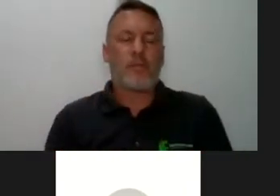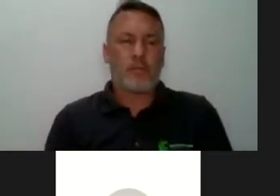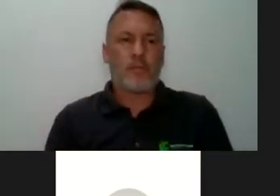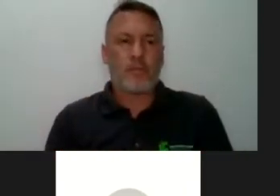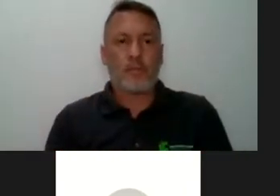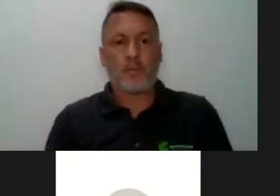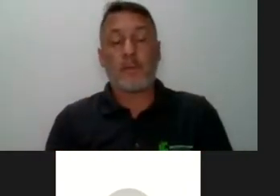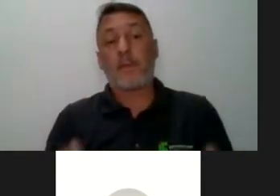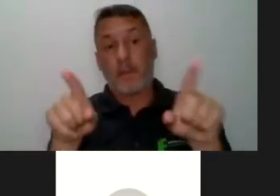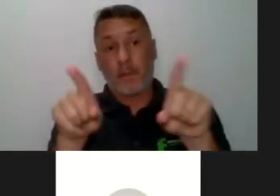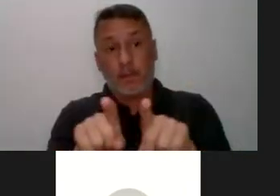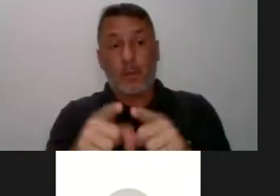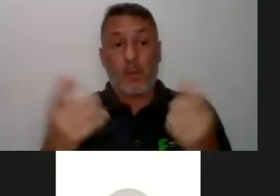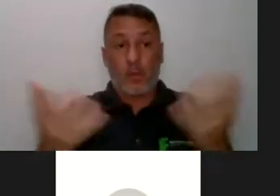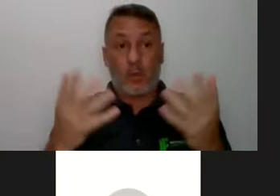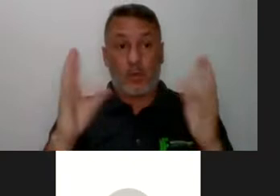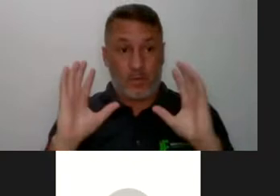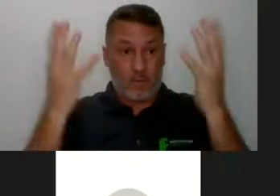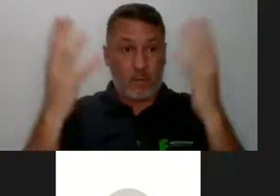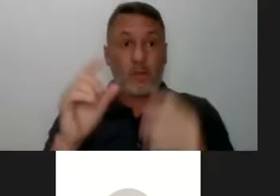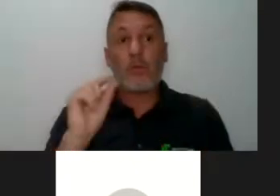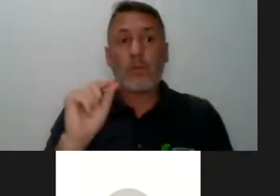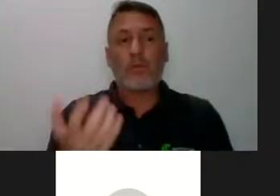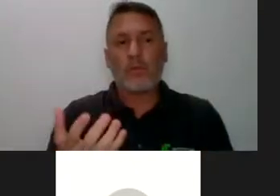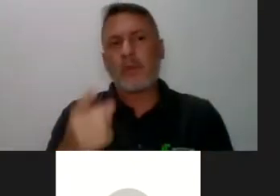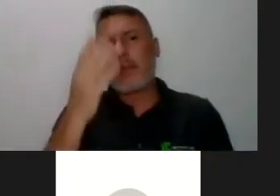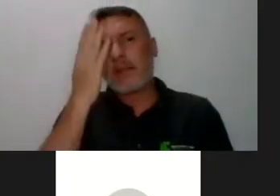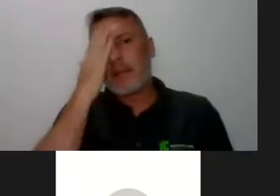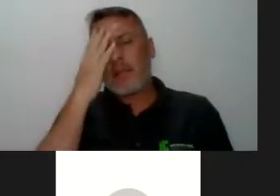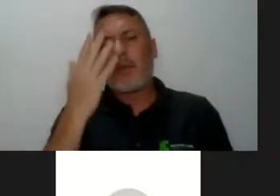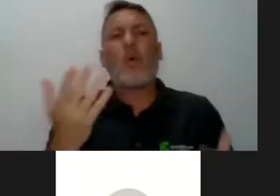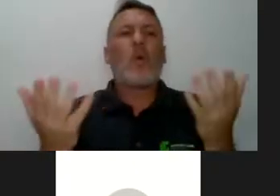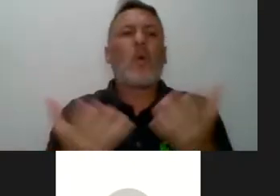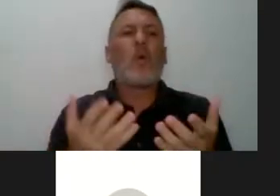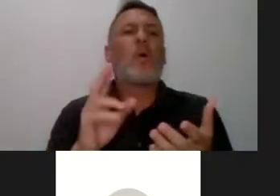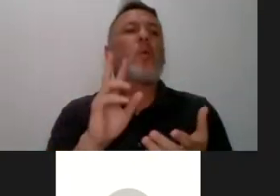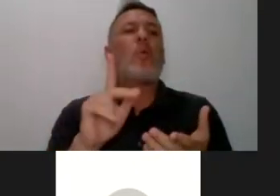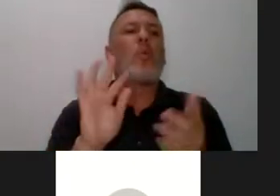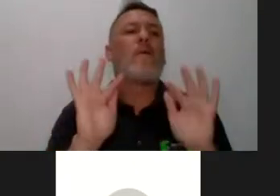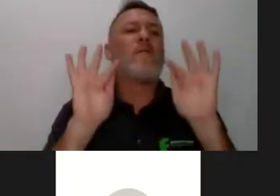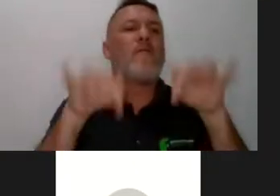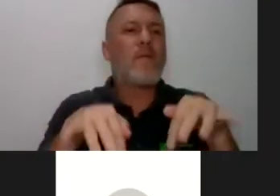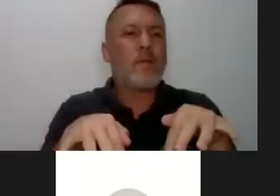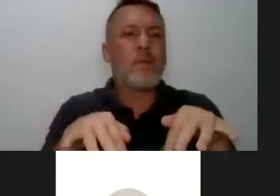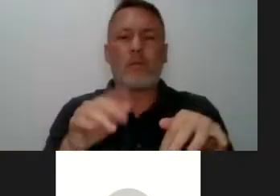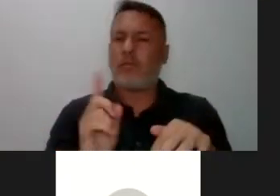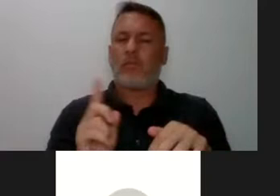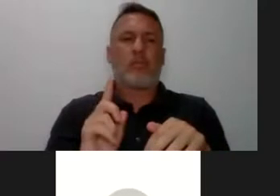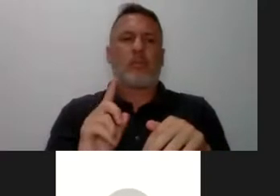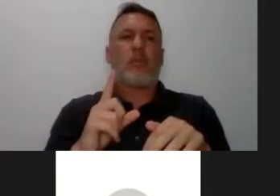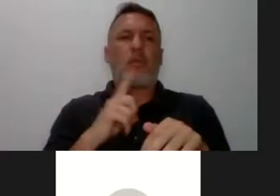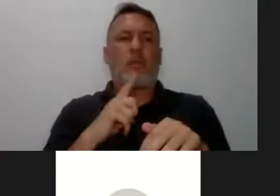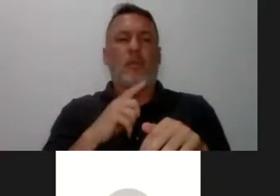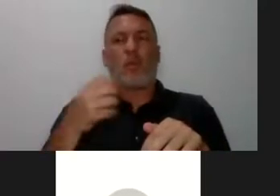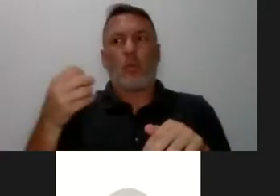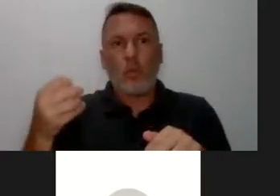E assim, que esse evento, pessoal, ele seja não um ciclo de encerramento, mas um novo impulso, né, para